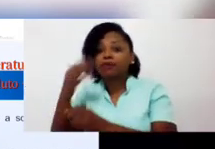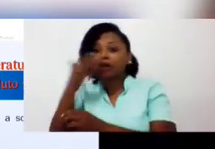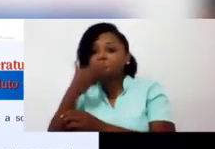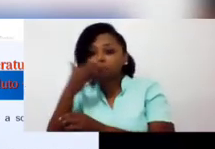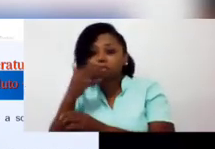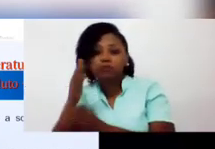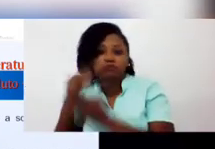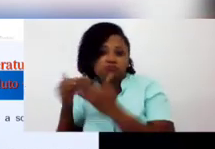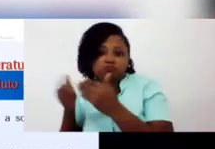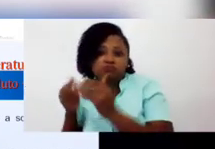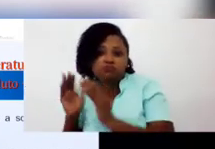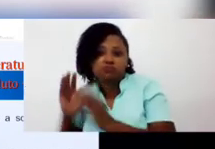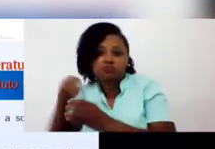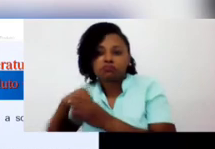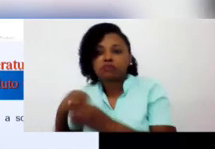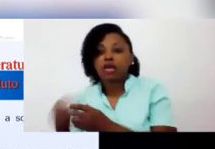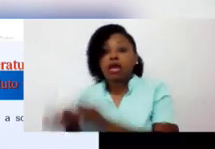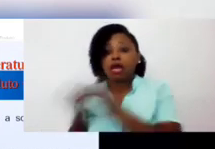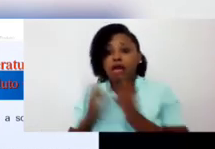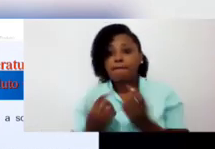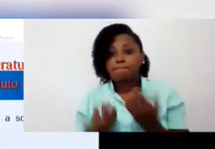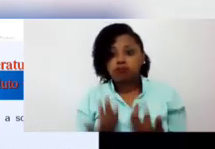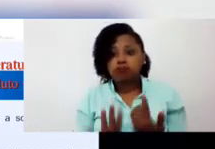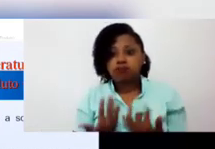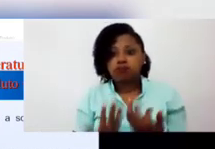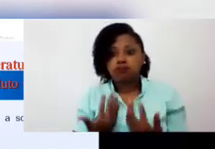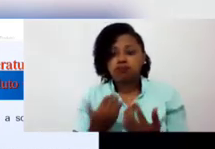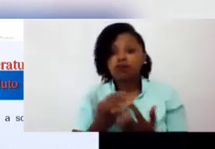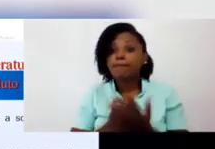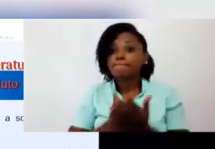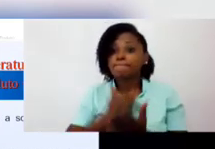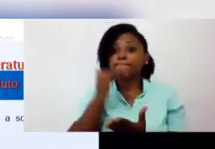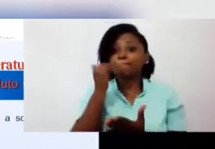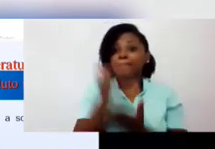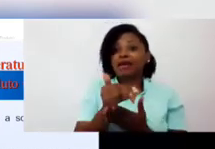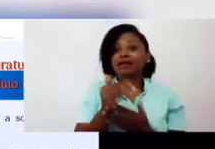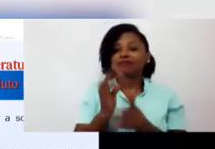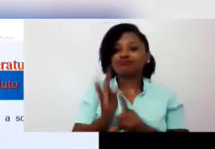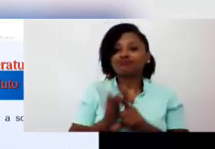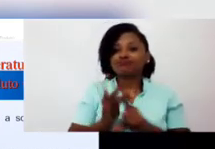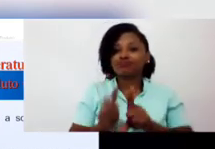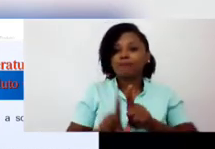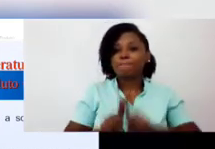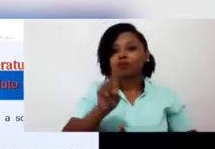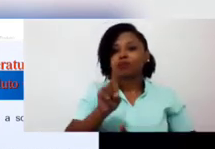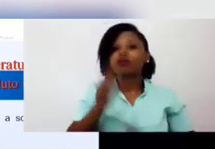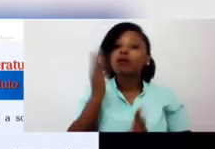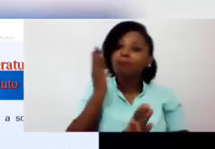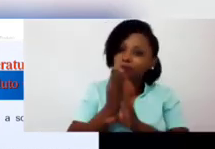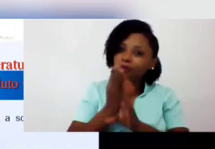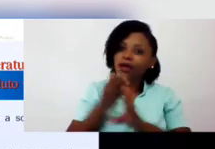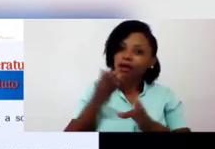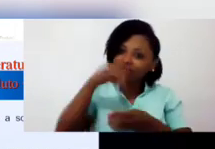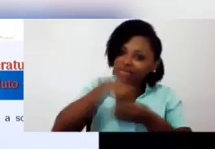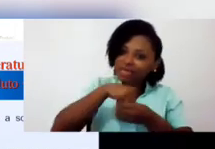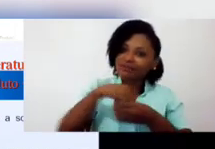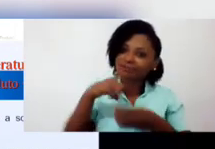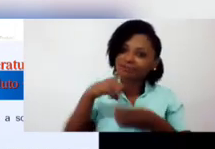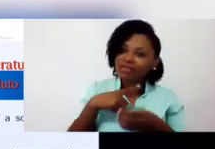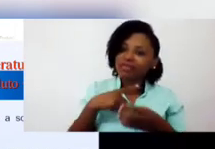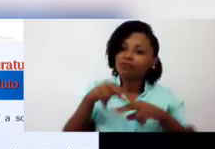temperatura de ebulição vai ser maior que 100 graus, a uma mesma pressão, certo? Então, criou-se